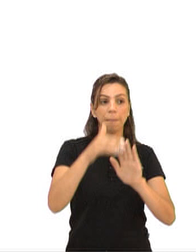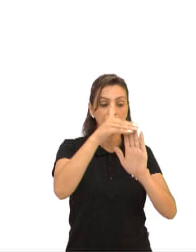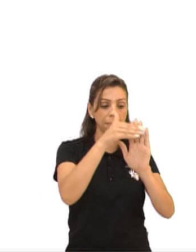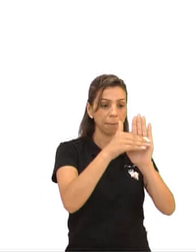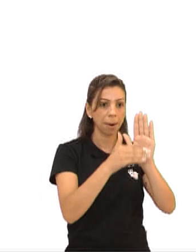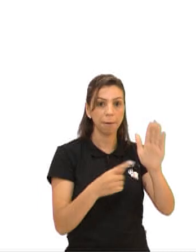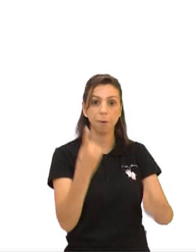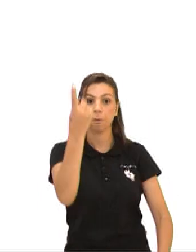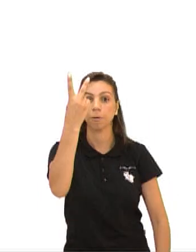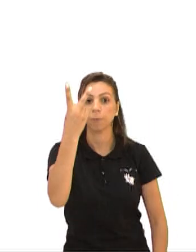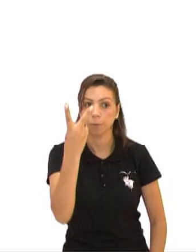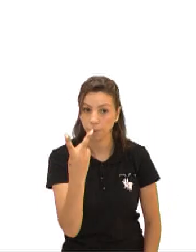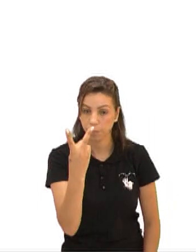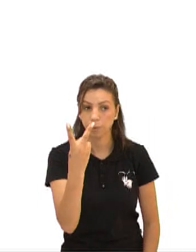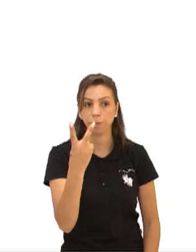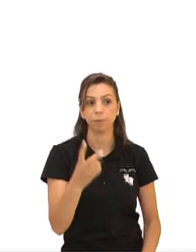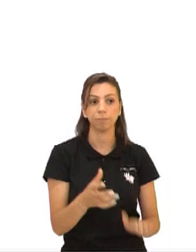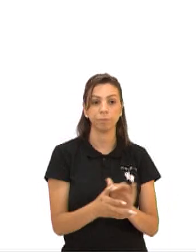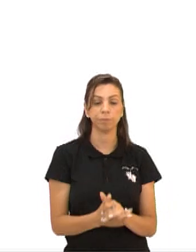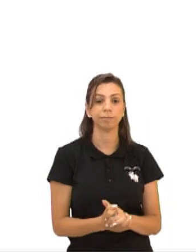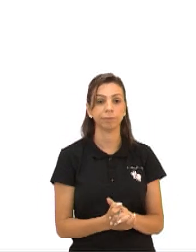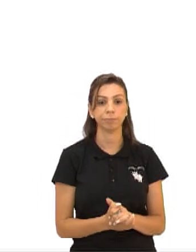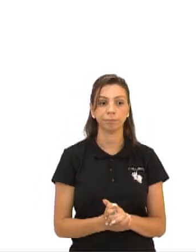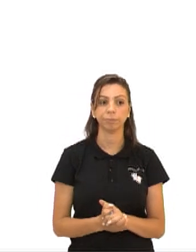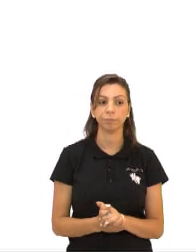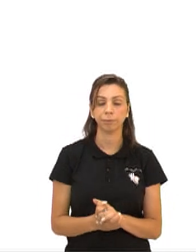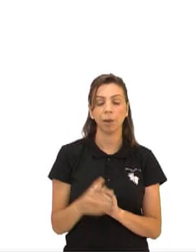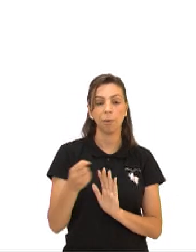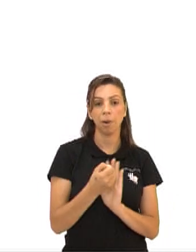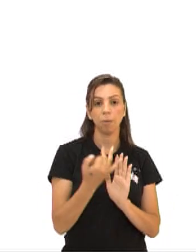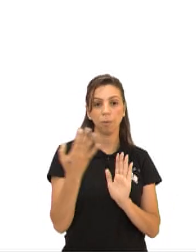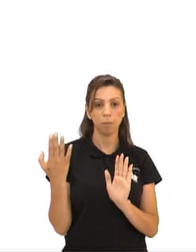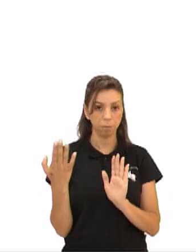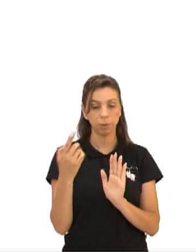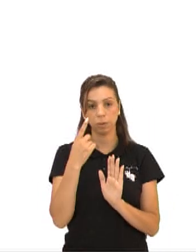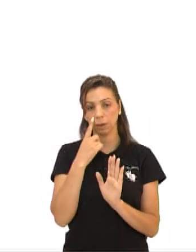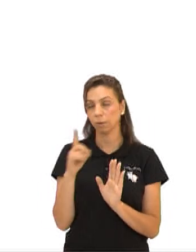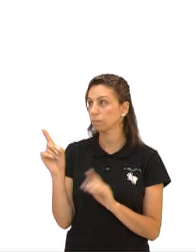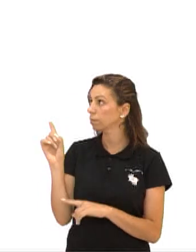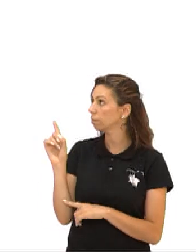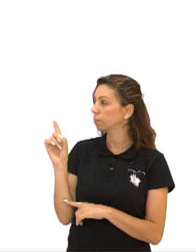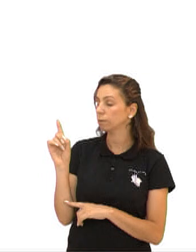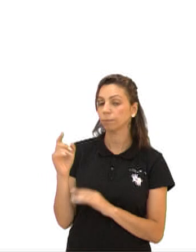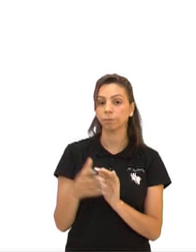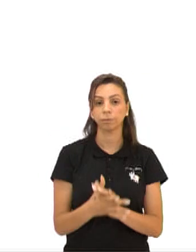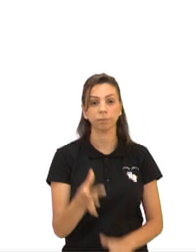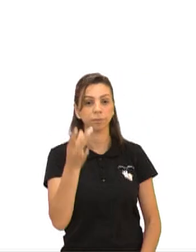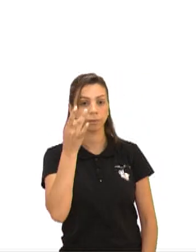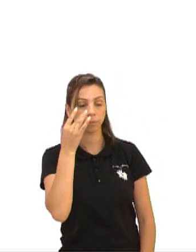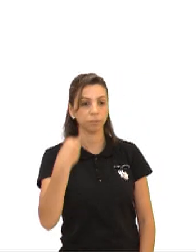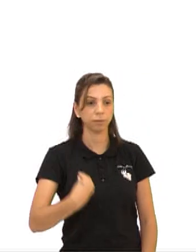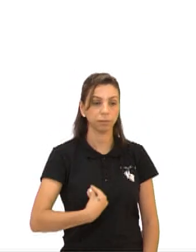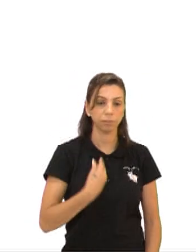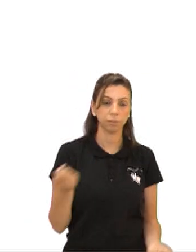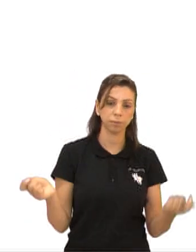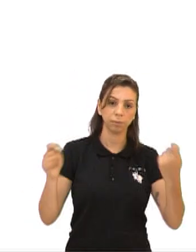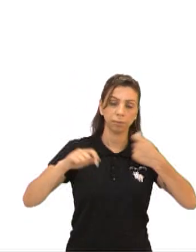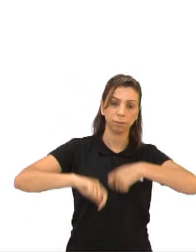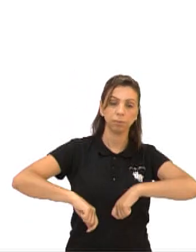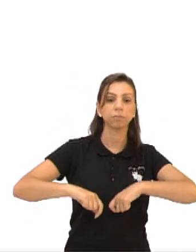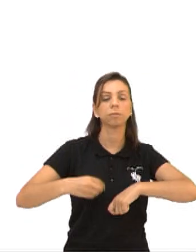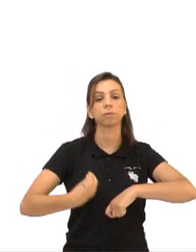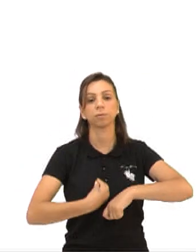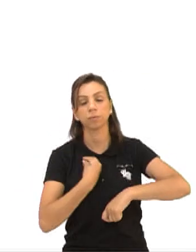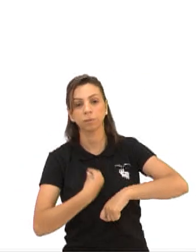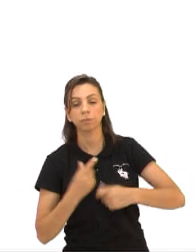Então, temos aqui, né, algumas dessas, né? Então, realidade, possibilidade,